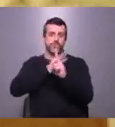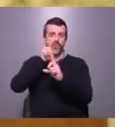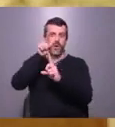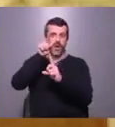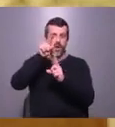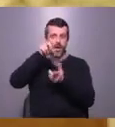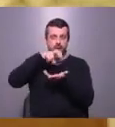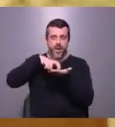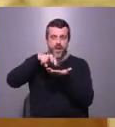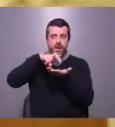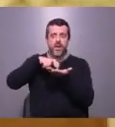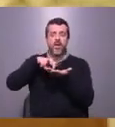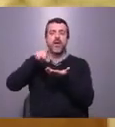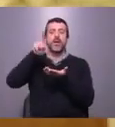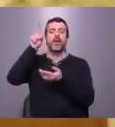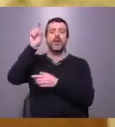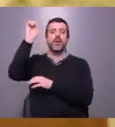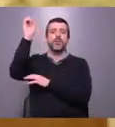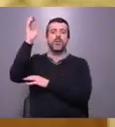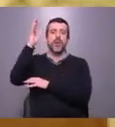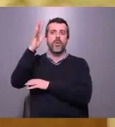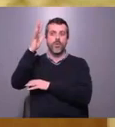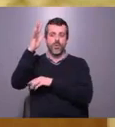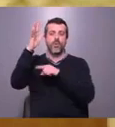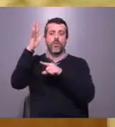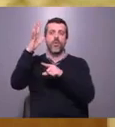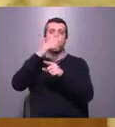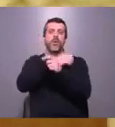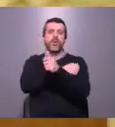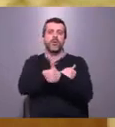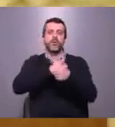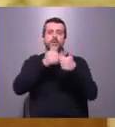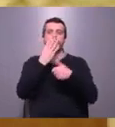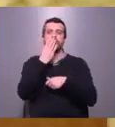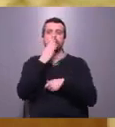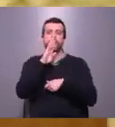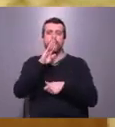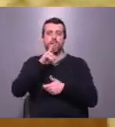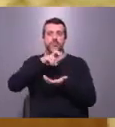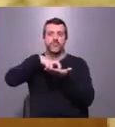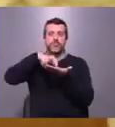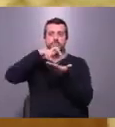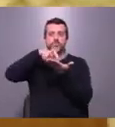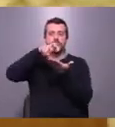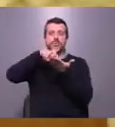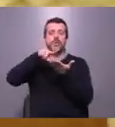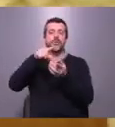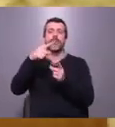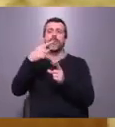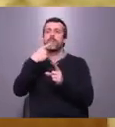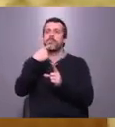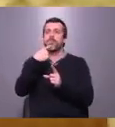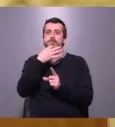Ela iluminará a subida à Jerusalém, onde toda a língua deixa de estar presa